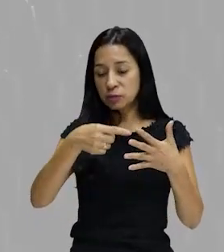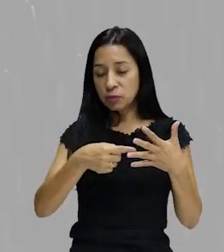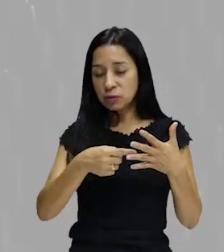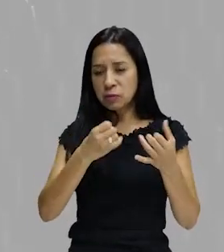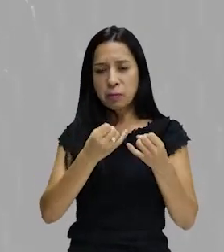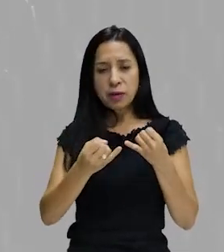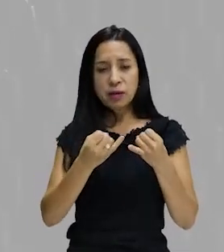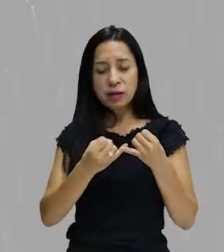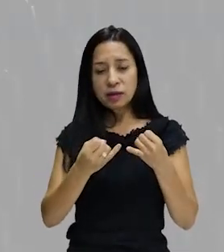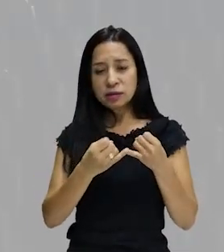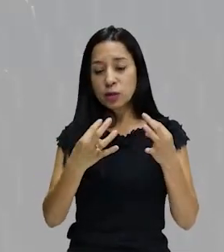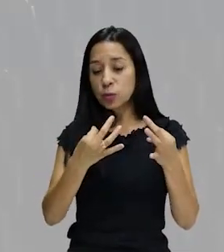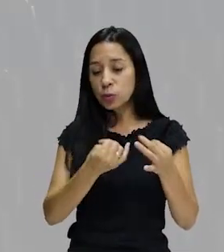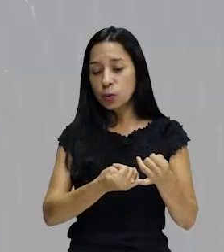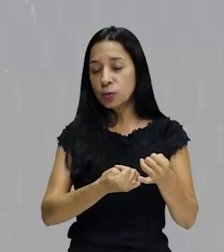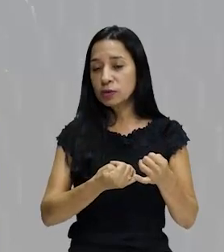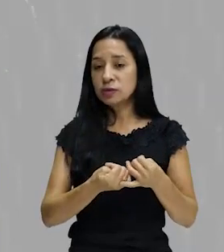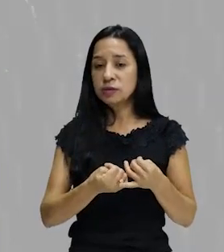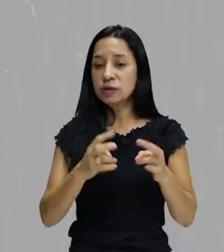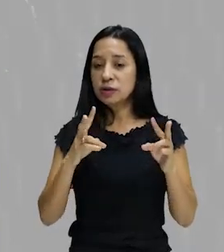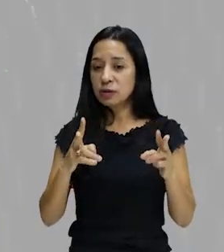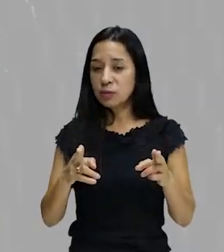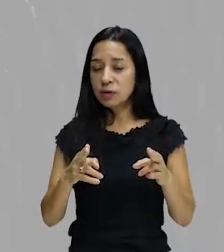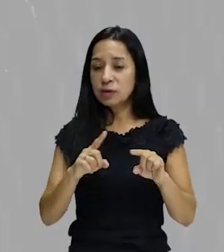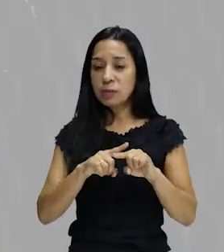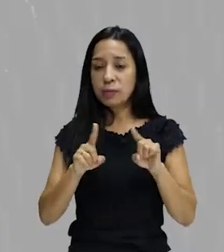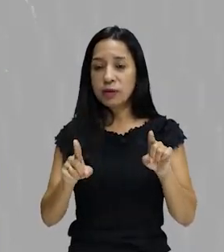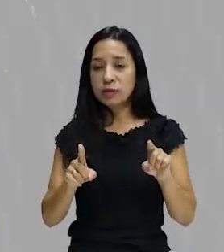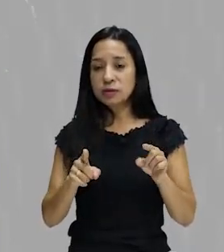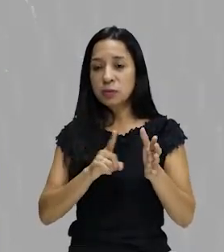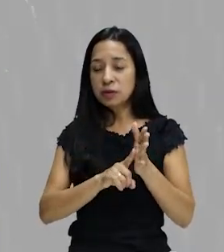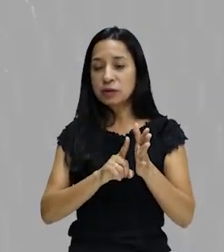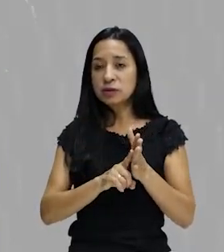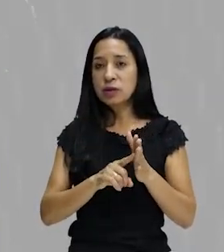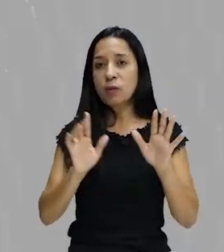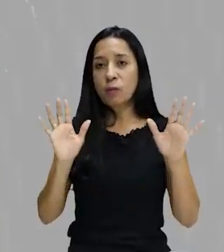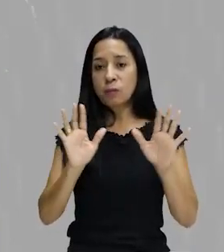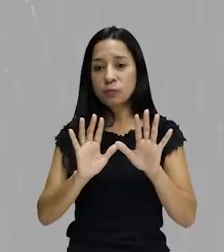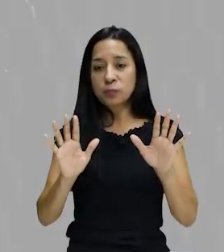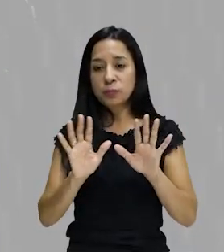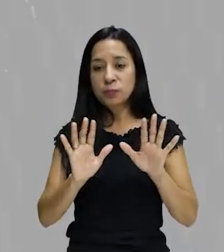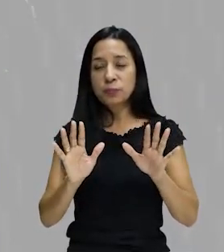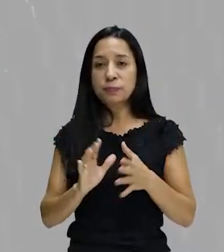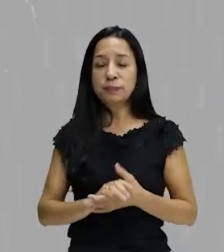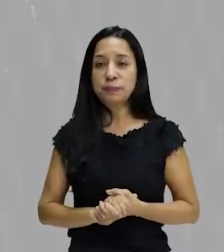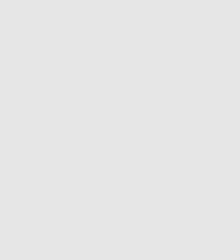parecidas, tá ok? Mas com essa questão nós nos despedimos. Até a próxima.